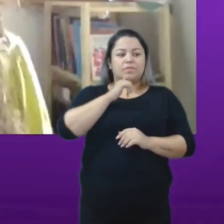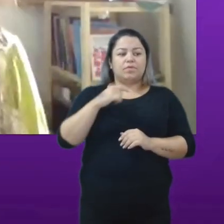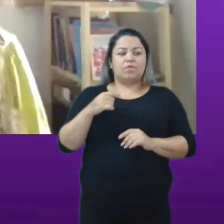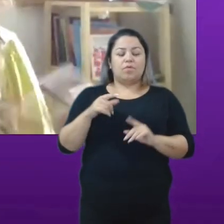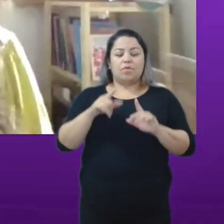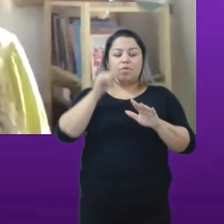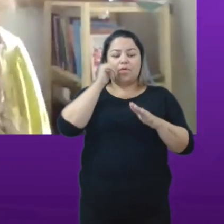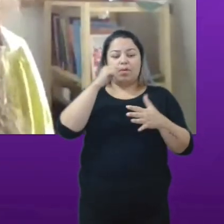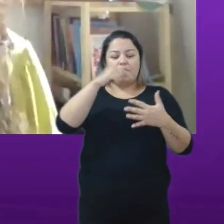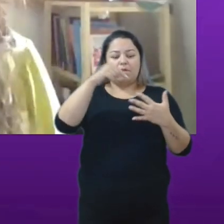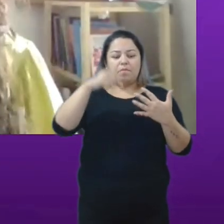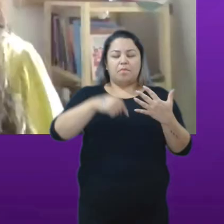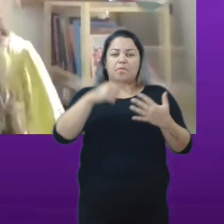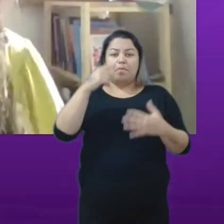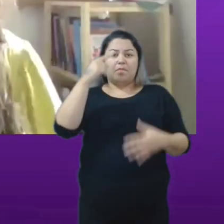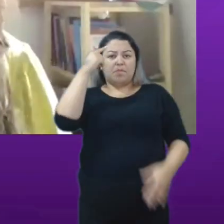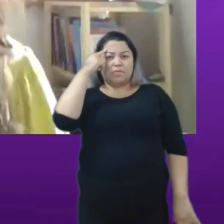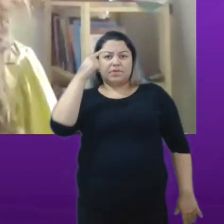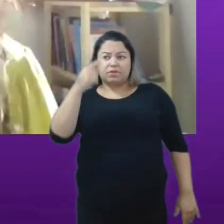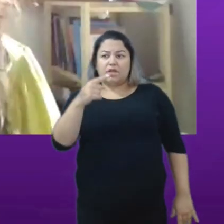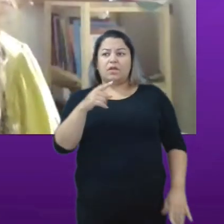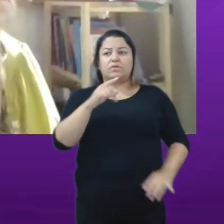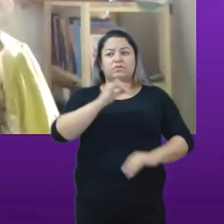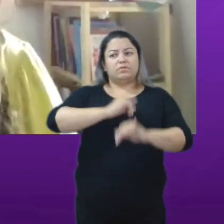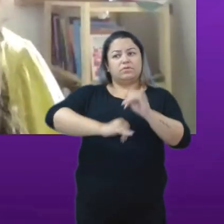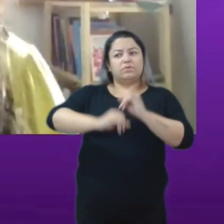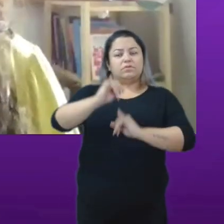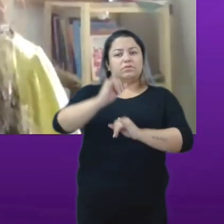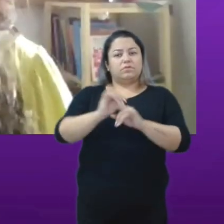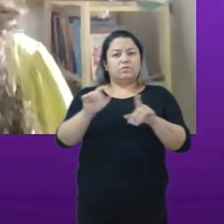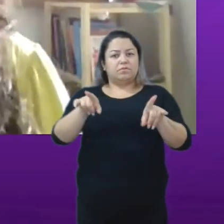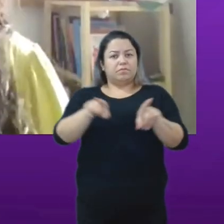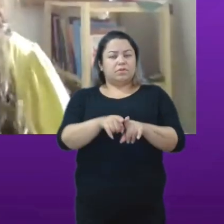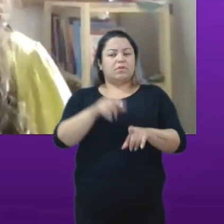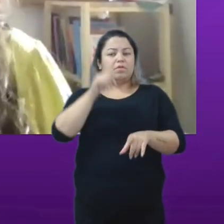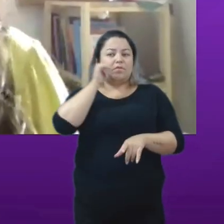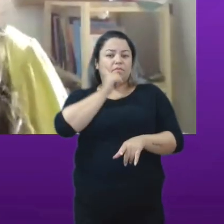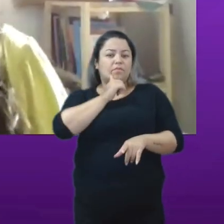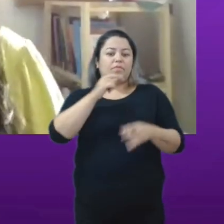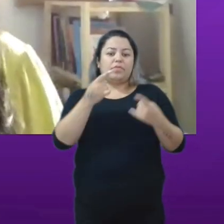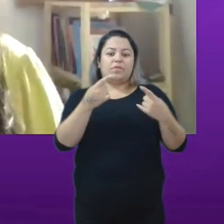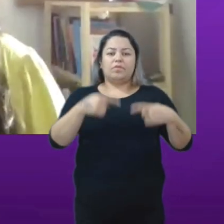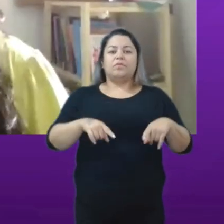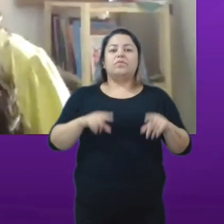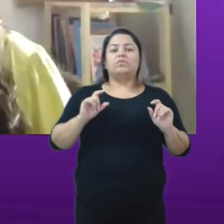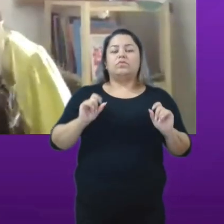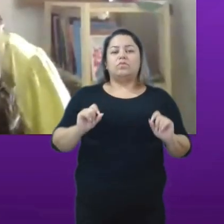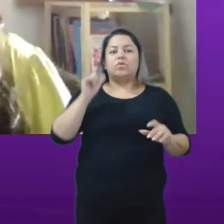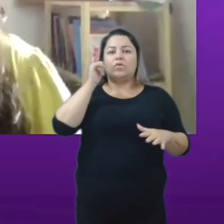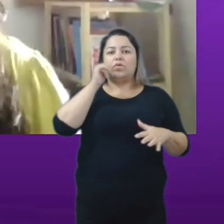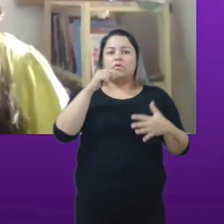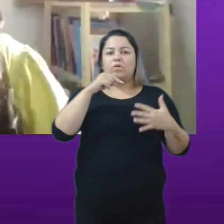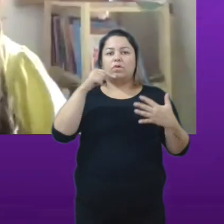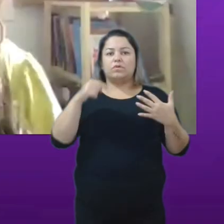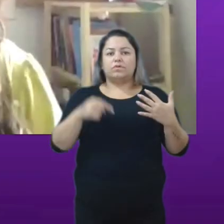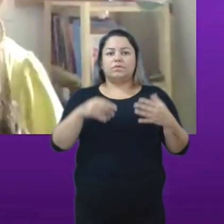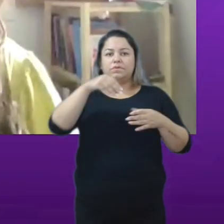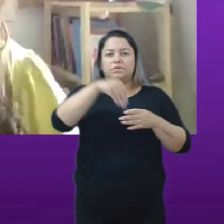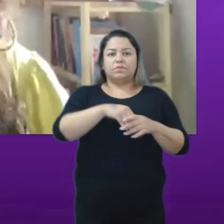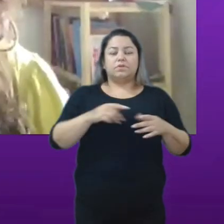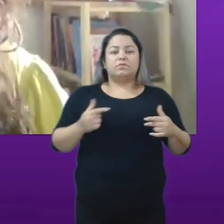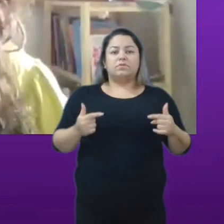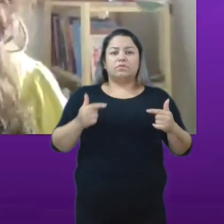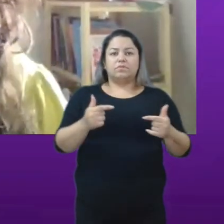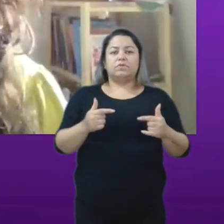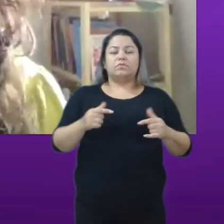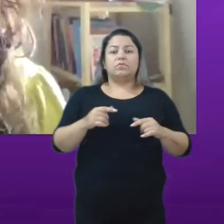fundamental para pensar não só o mundo digital, mas pensar as mulheres na política, né? Mas de que forma o Elas por Elas aborda esses desafios